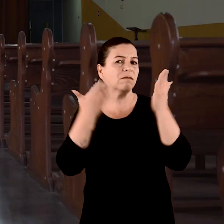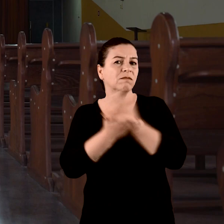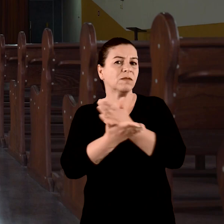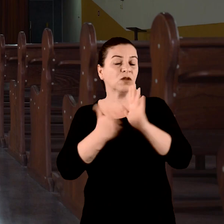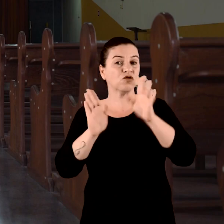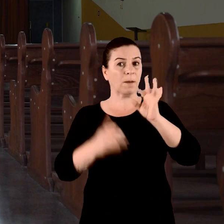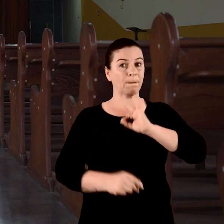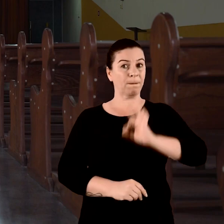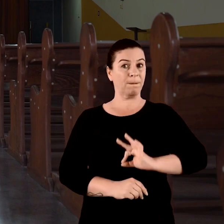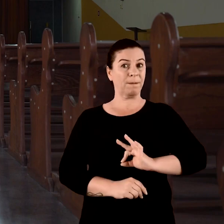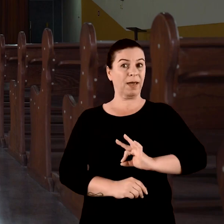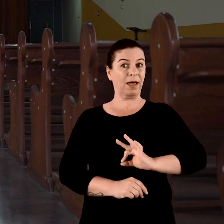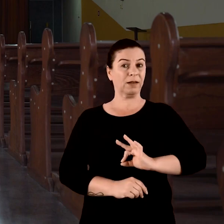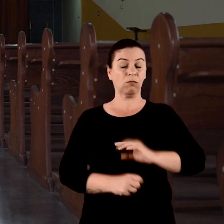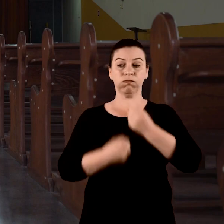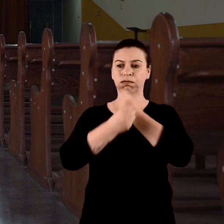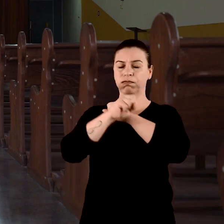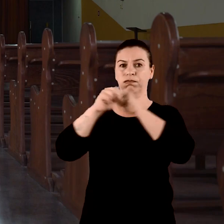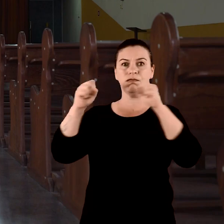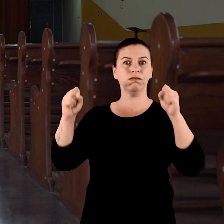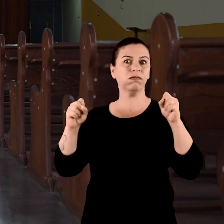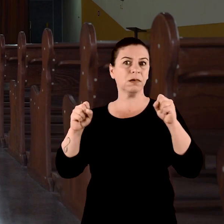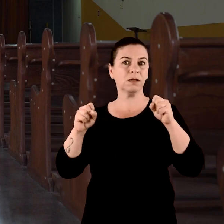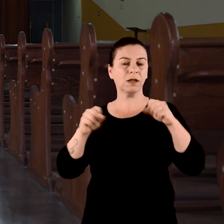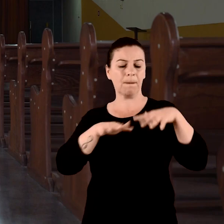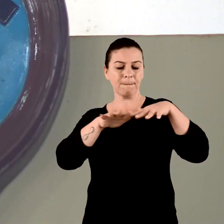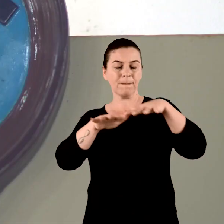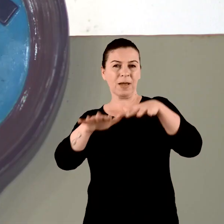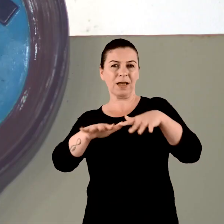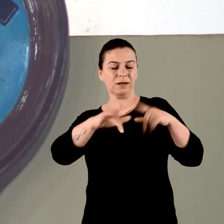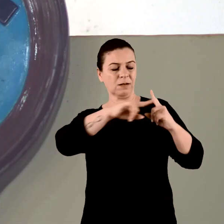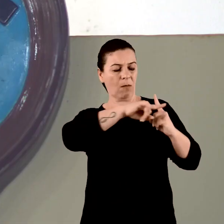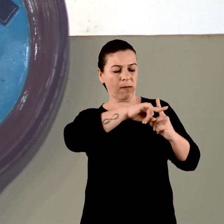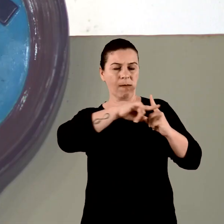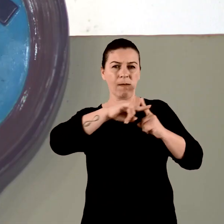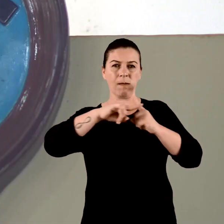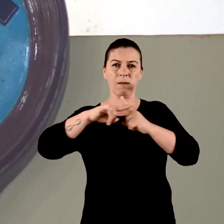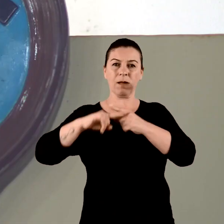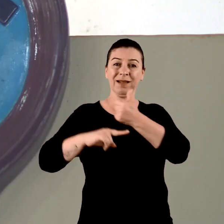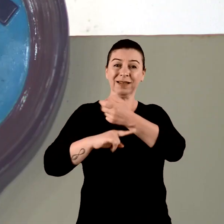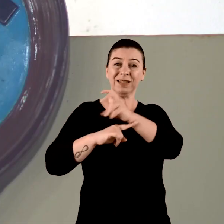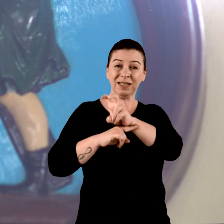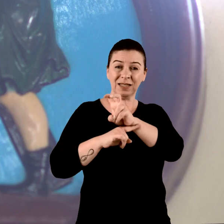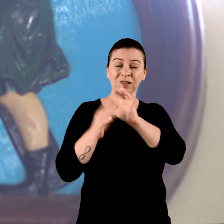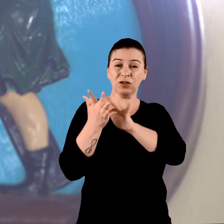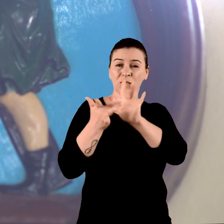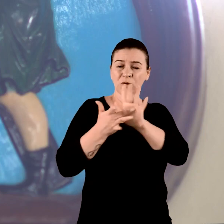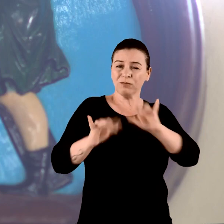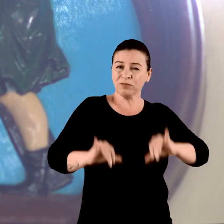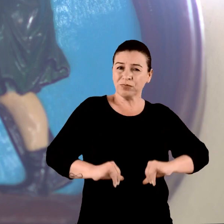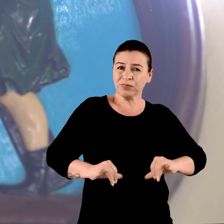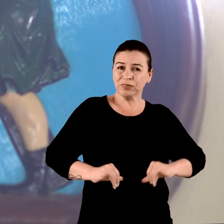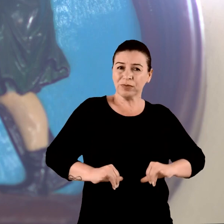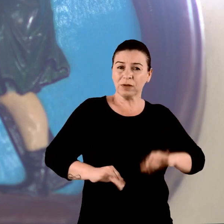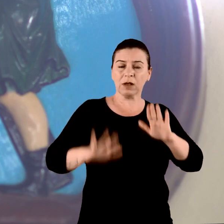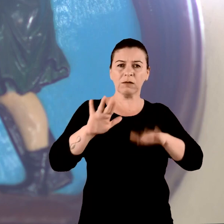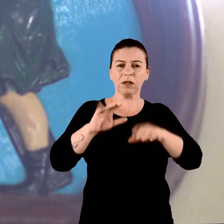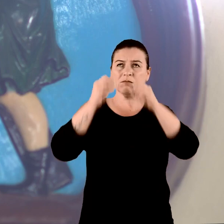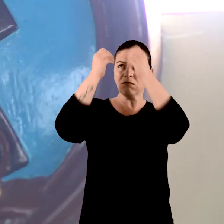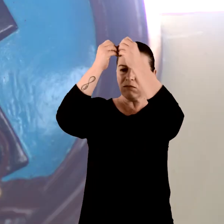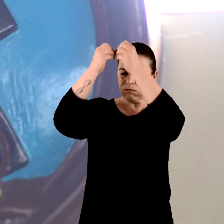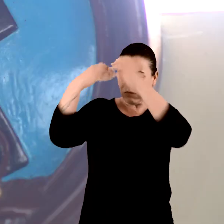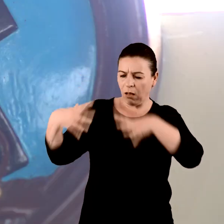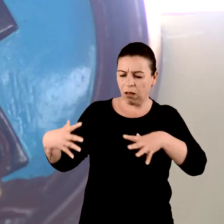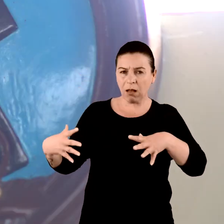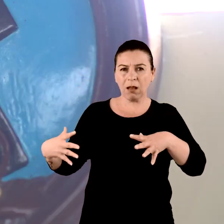já recebi padre desesperado, na véspera da procissão Via Crucis, que se faz com as 15 estações de Cristo,